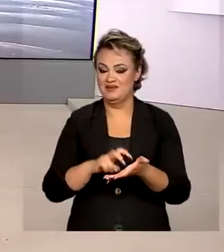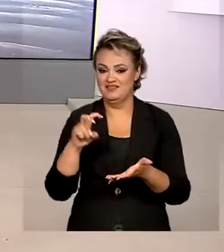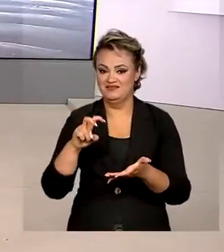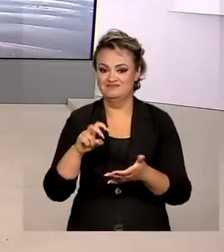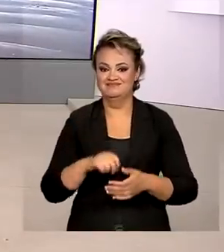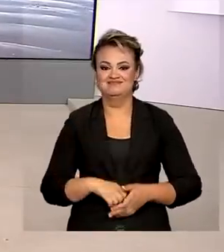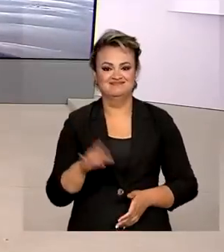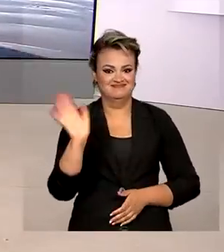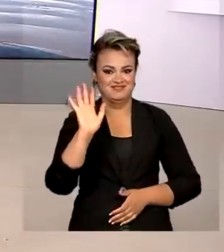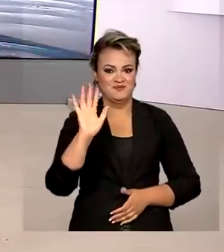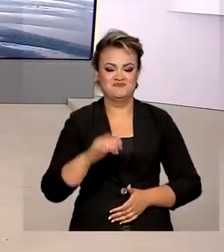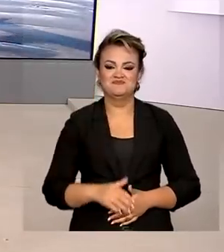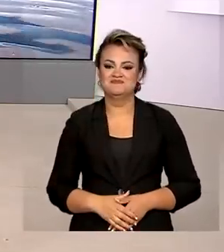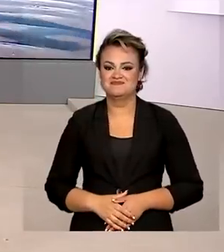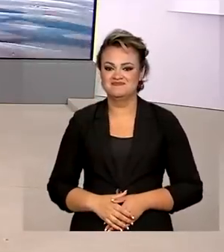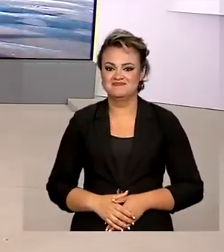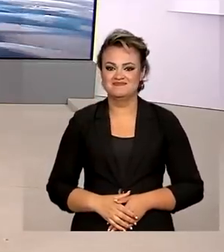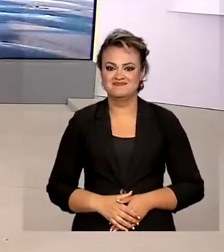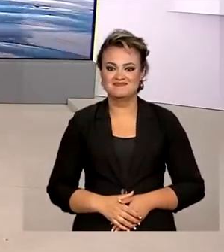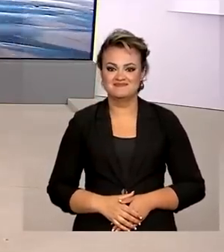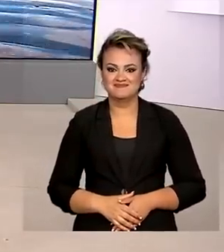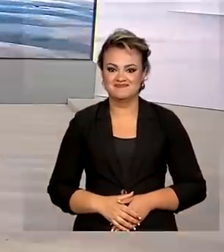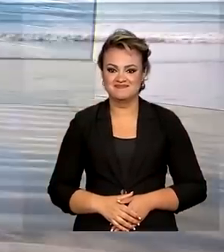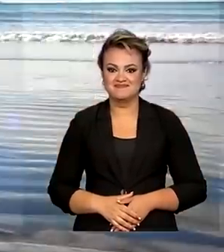em ponto até lá tchau